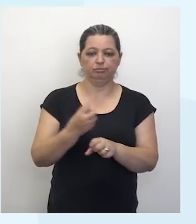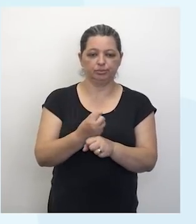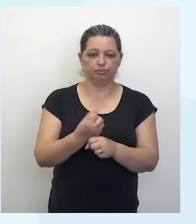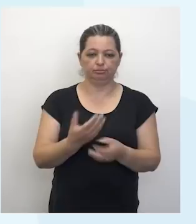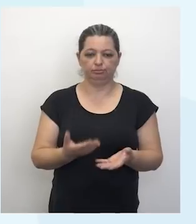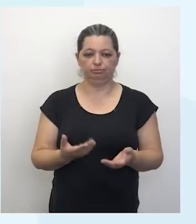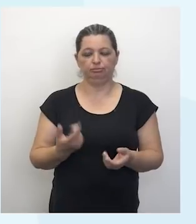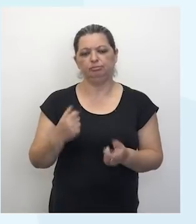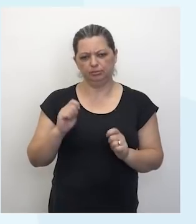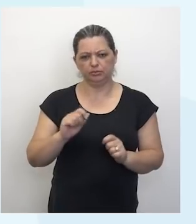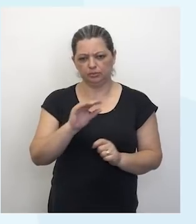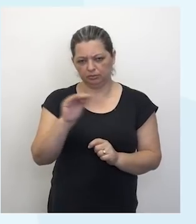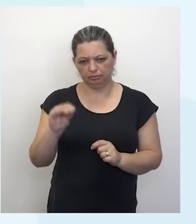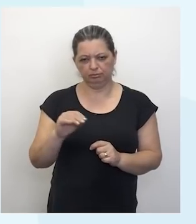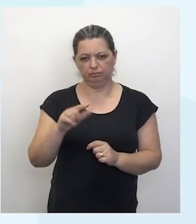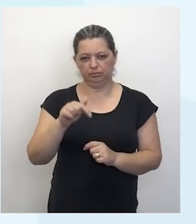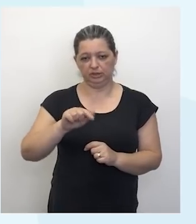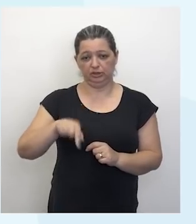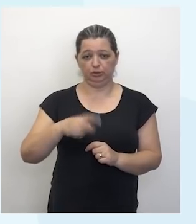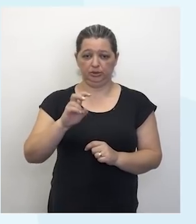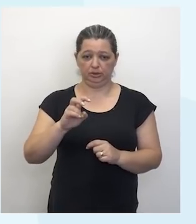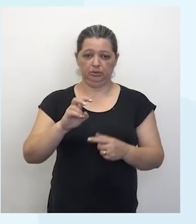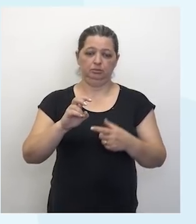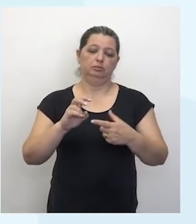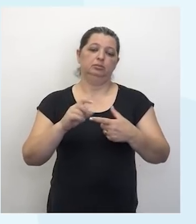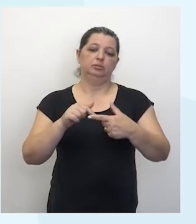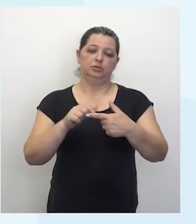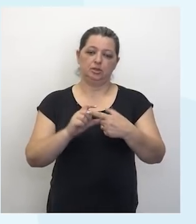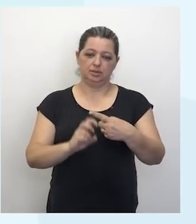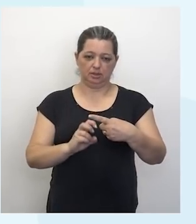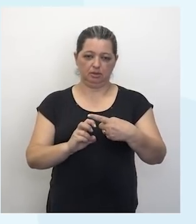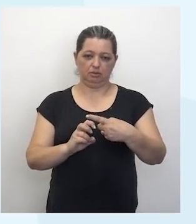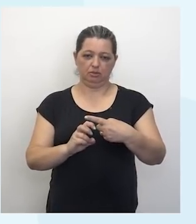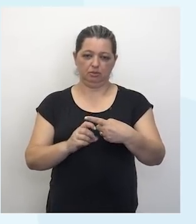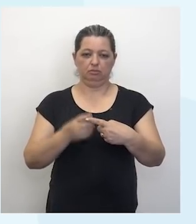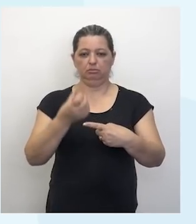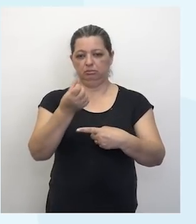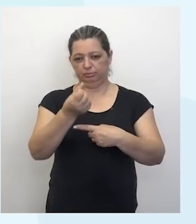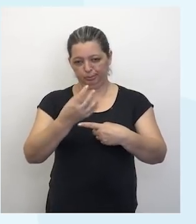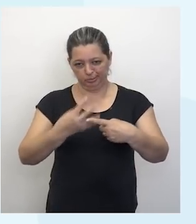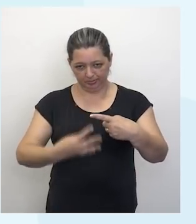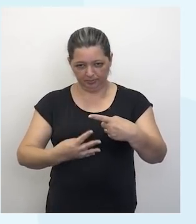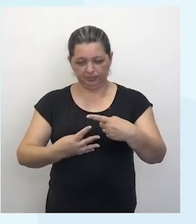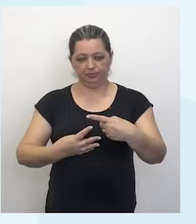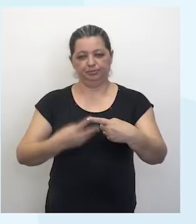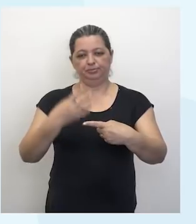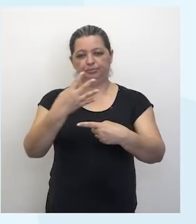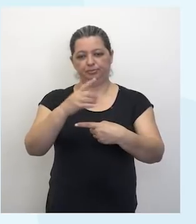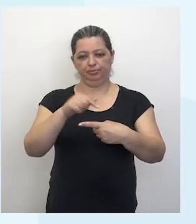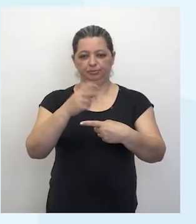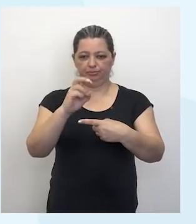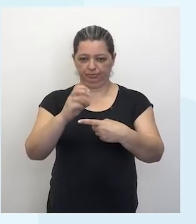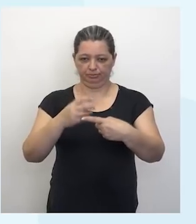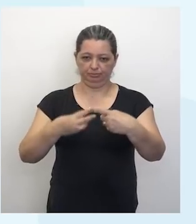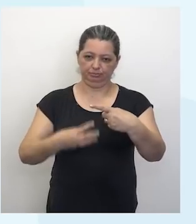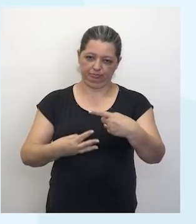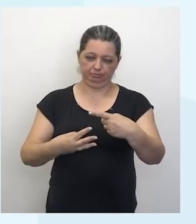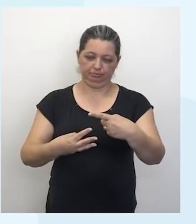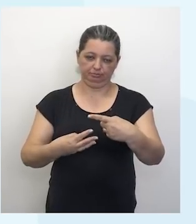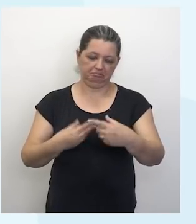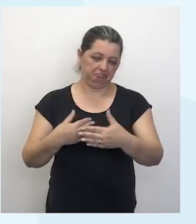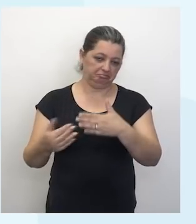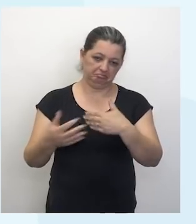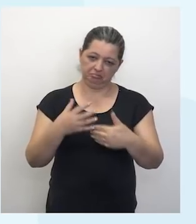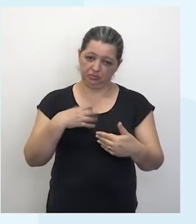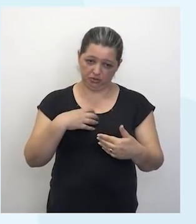ter colocado, ó, 7,5 por 5, maior com maior, médio com médio, menor com menor. De qualquer maneira, se